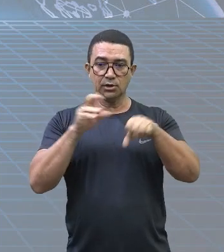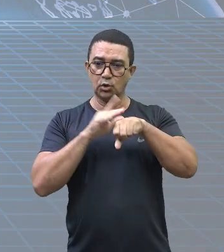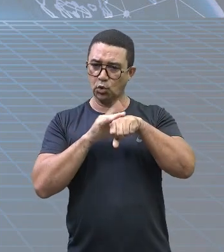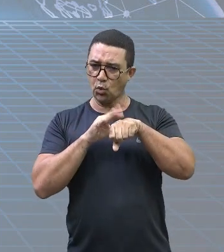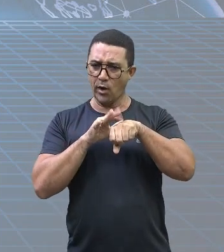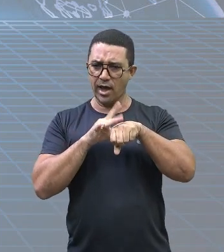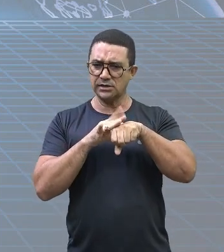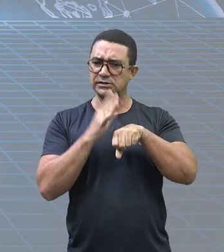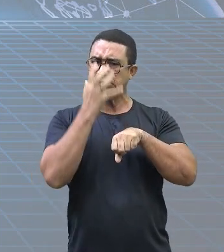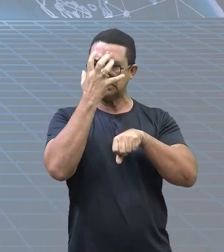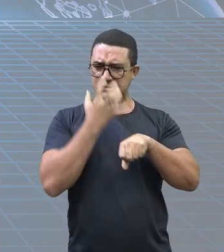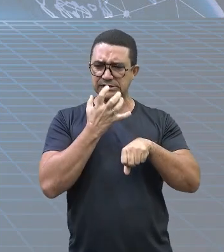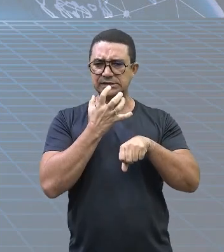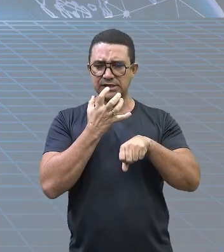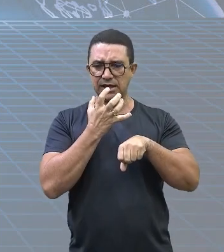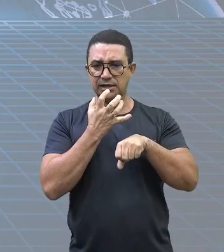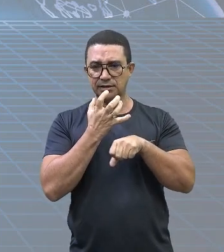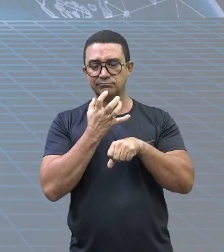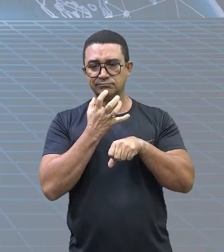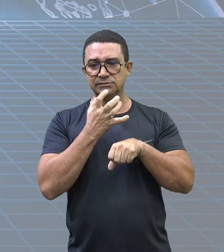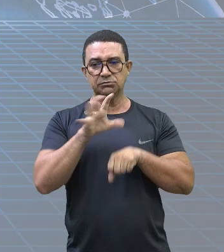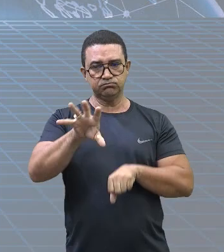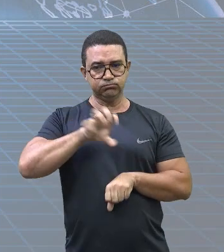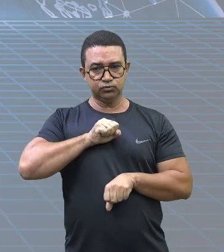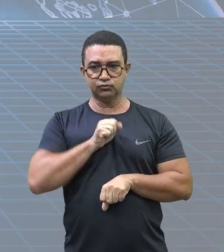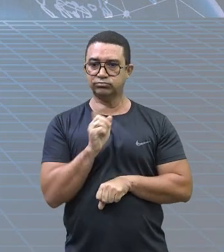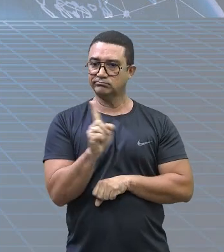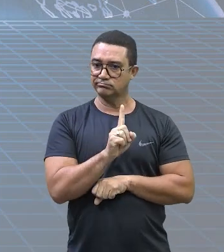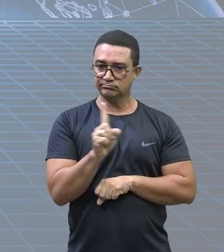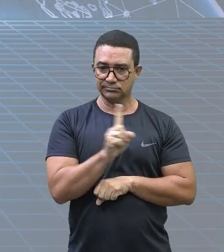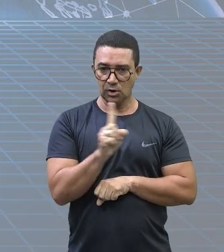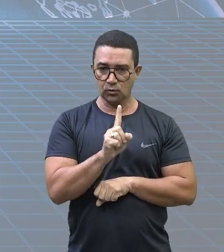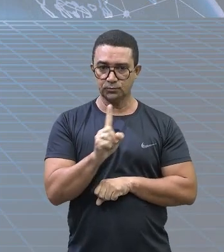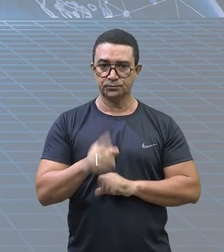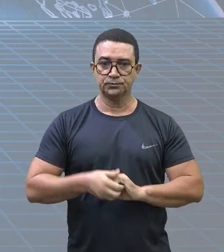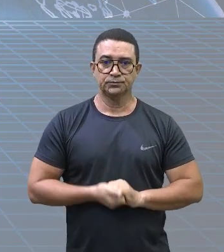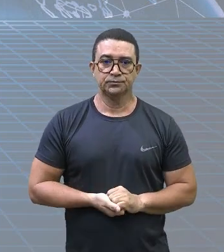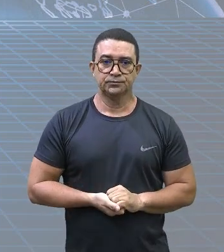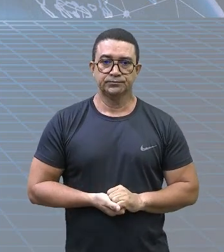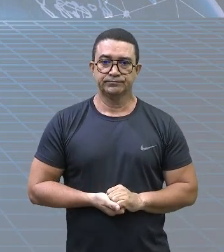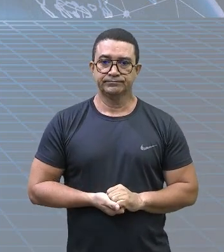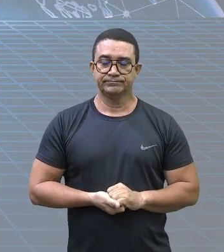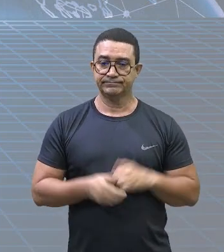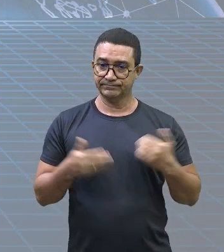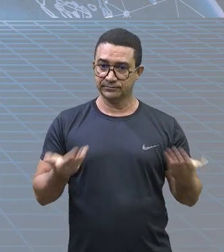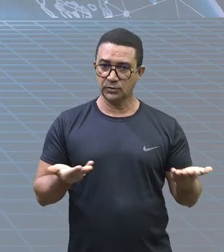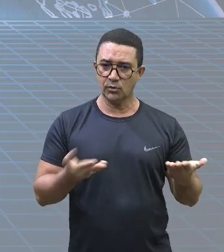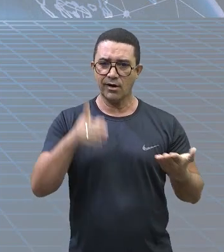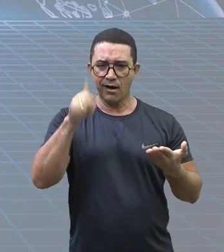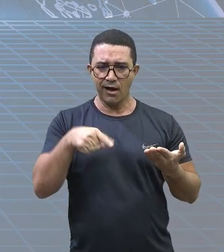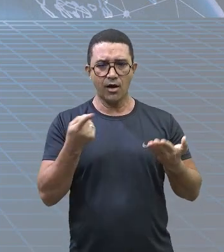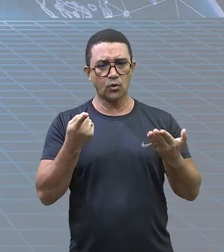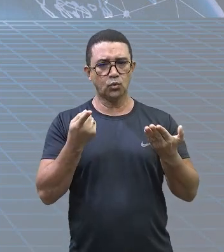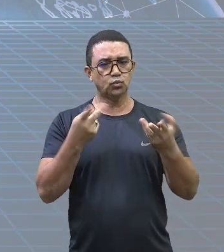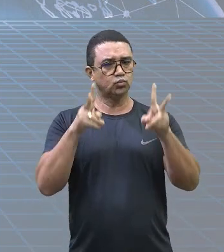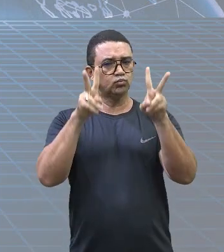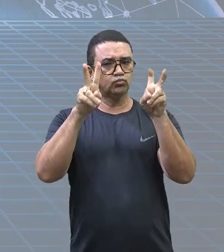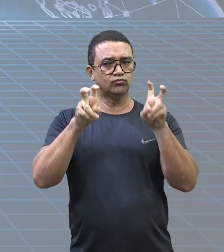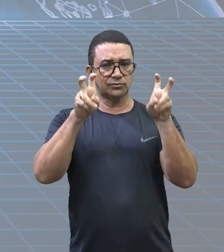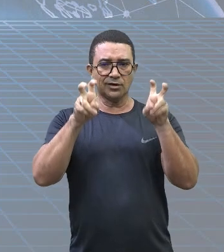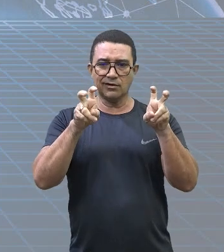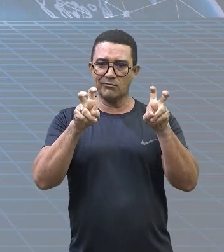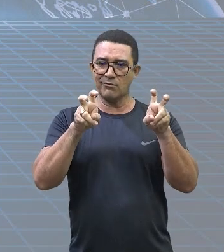doenças crônicas não transmissíveis. Olha só que interessante, gente, tá? Então é um assunto que nós vamos ter,